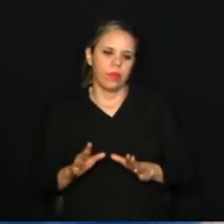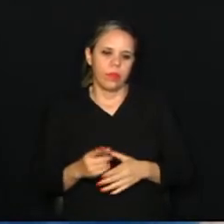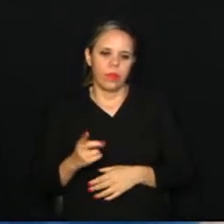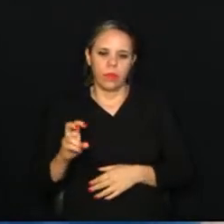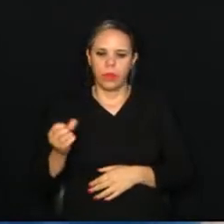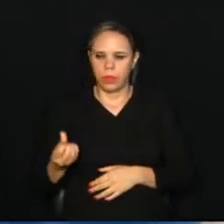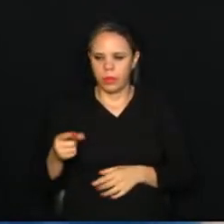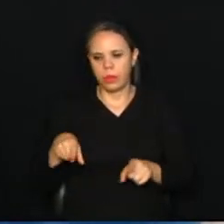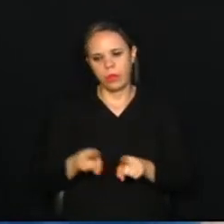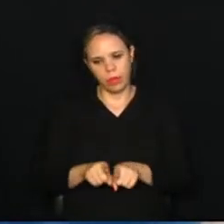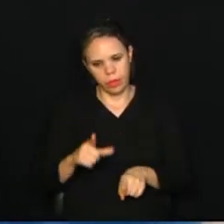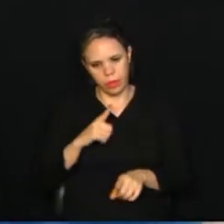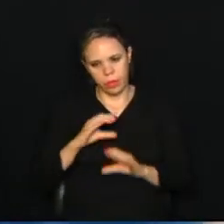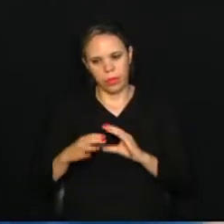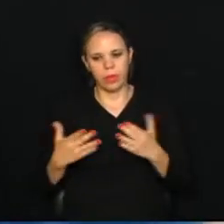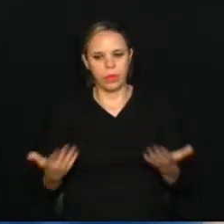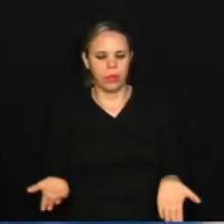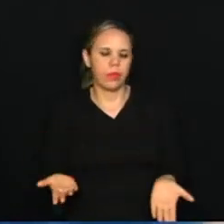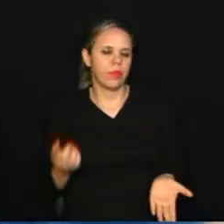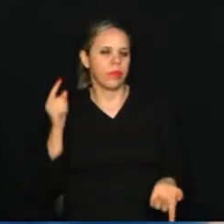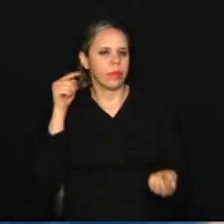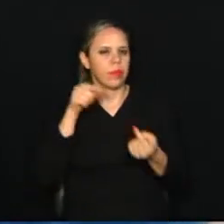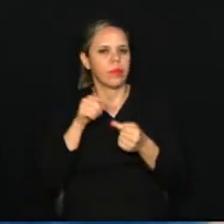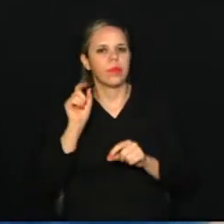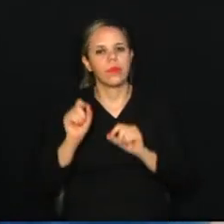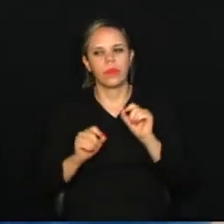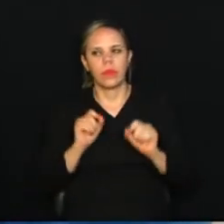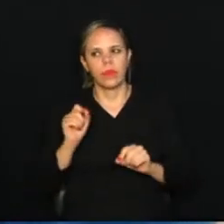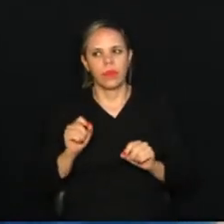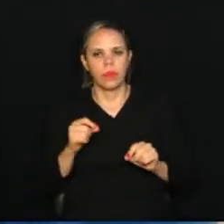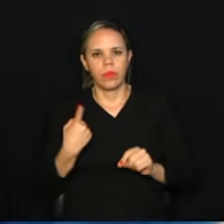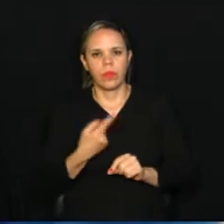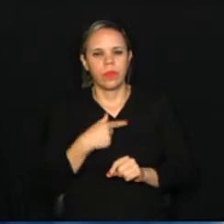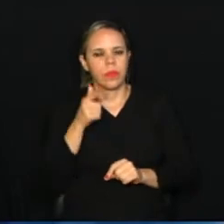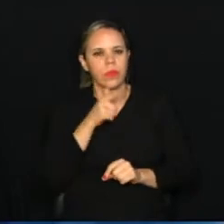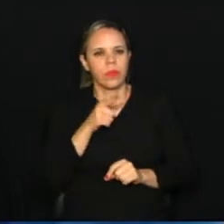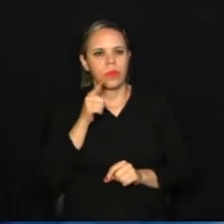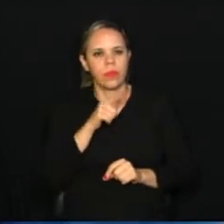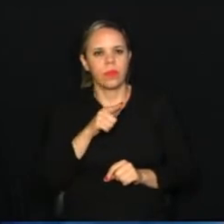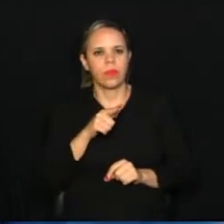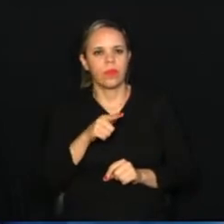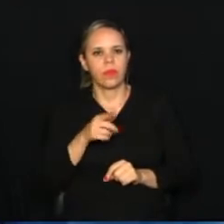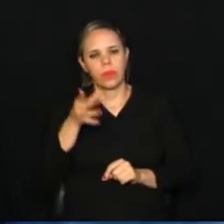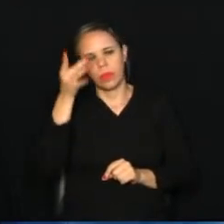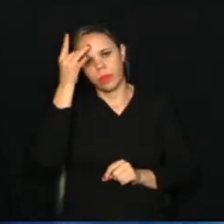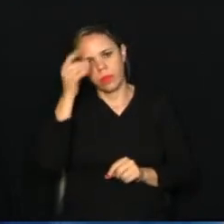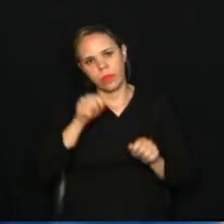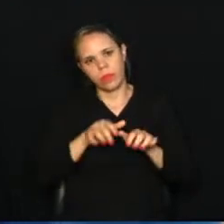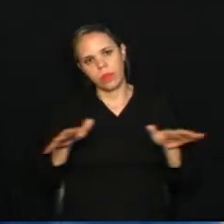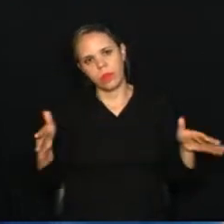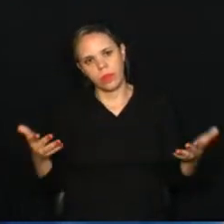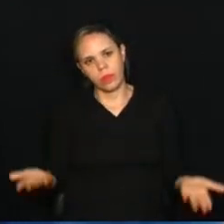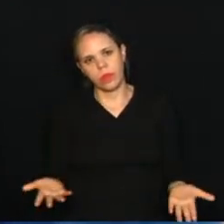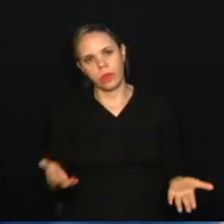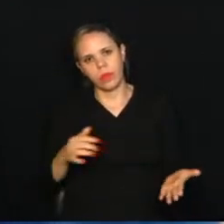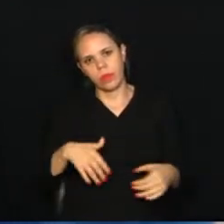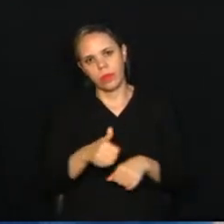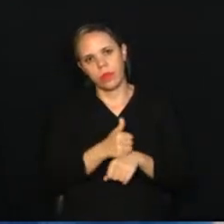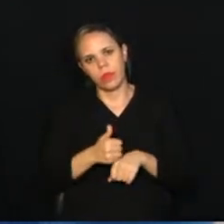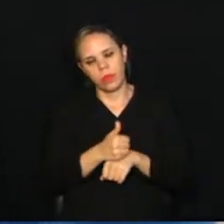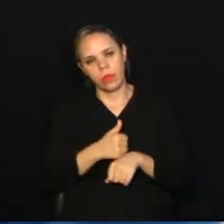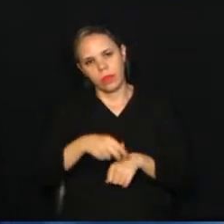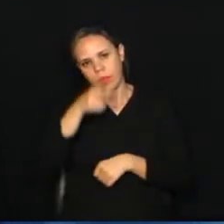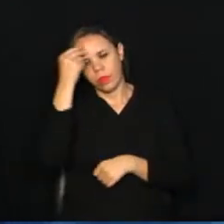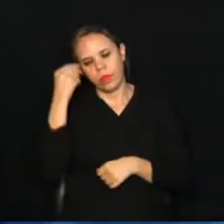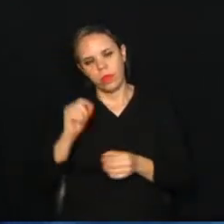também tem esse canal. E a ideia é que a gente consiga canalizar isso, distribuir isso para os vários setores da prefeitura